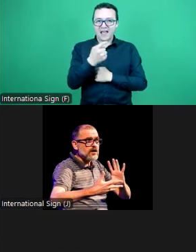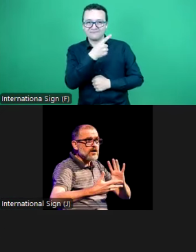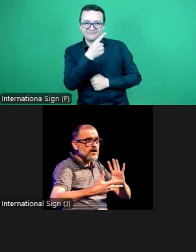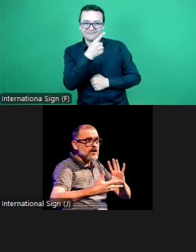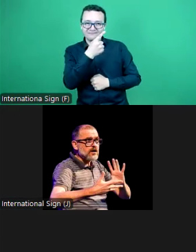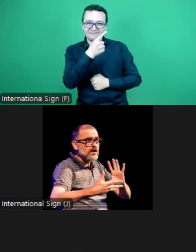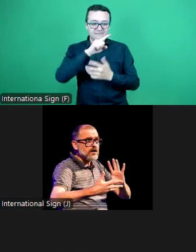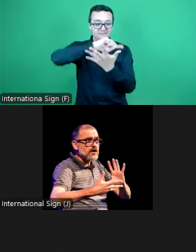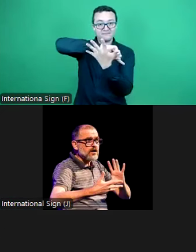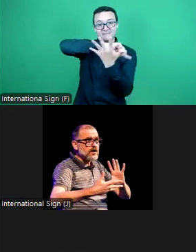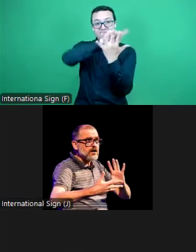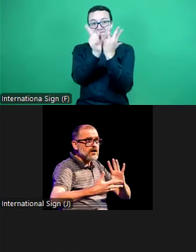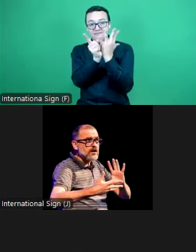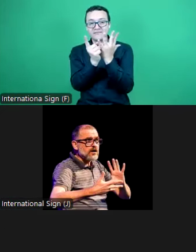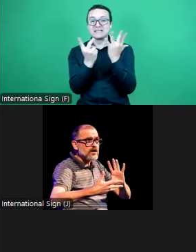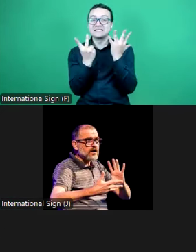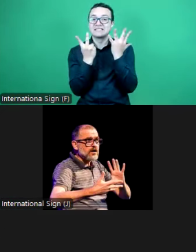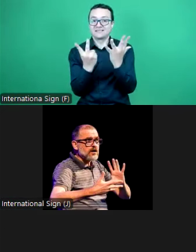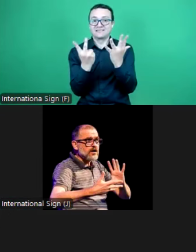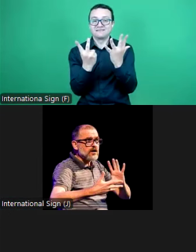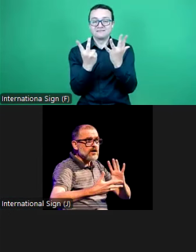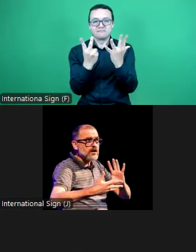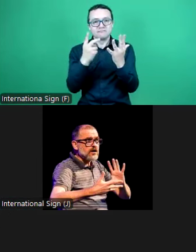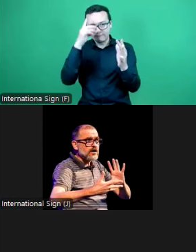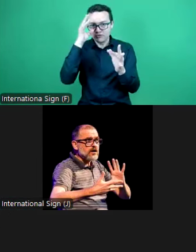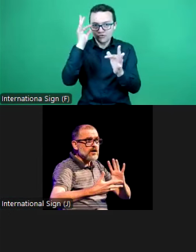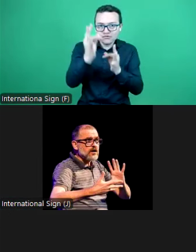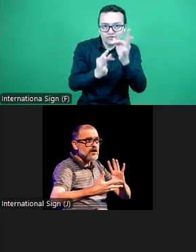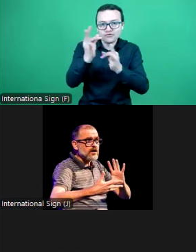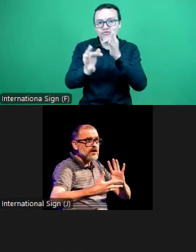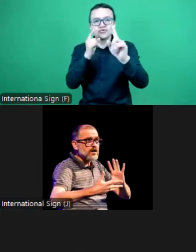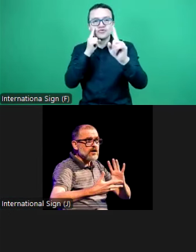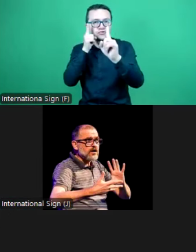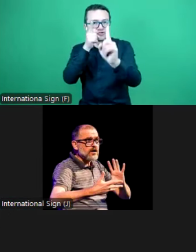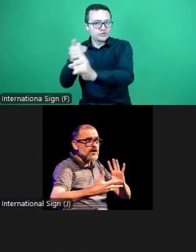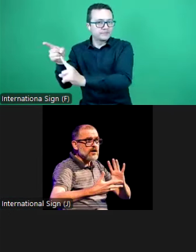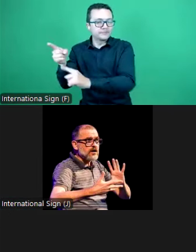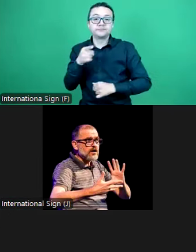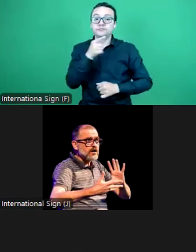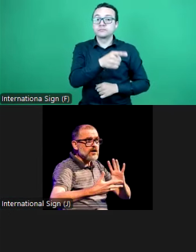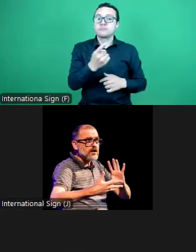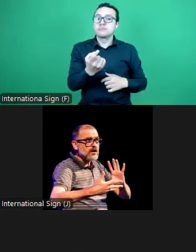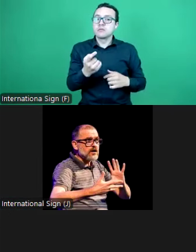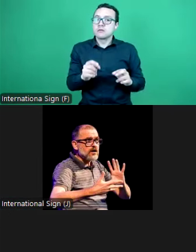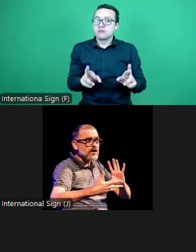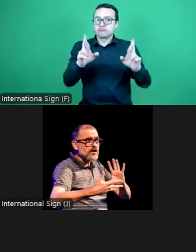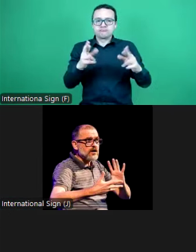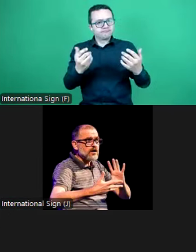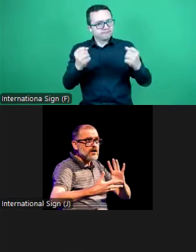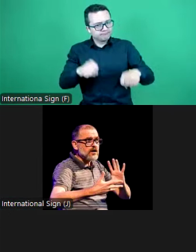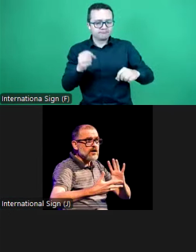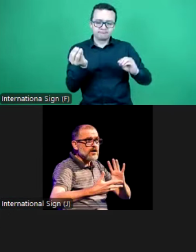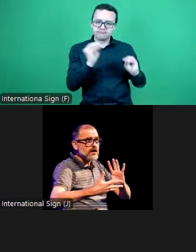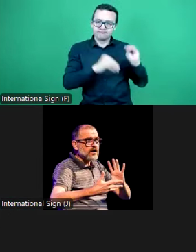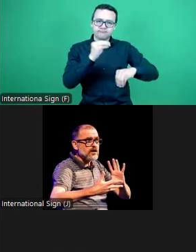7 objetivos e estratégias que têm políticas de sistemas